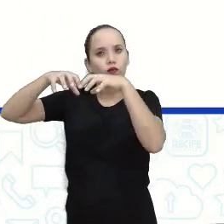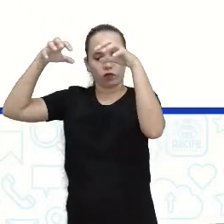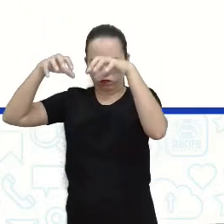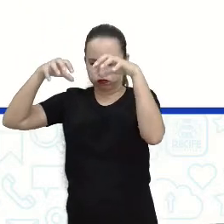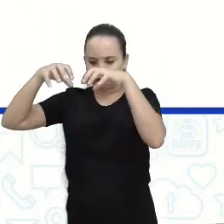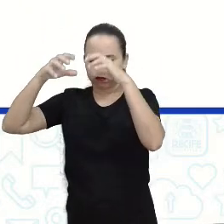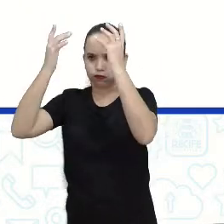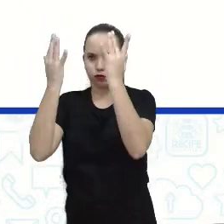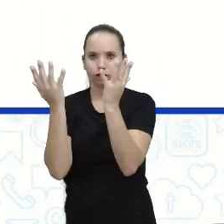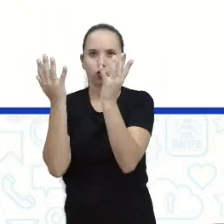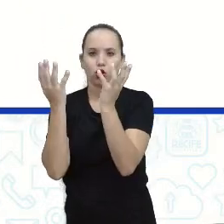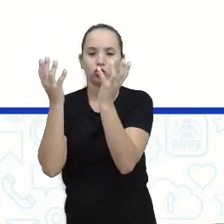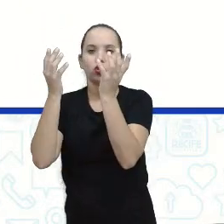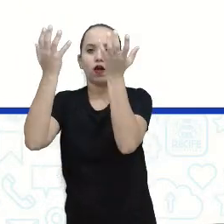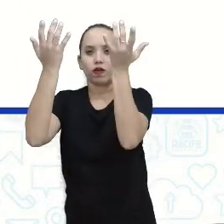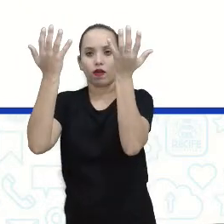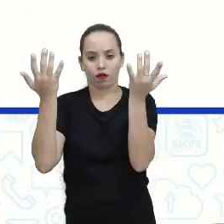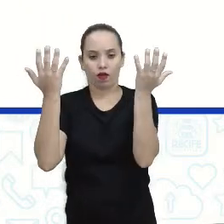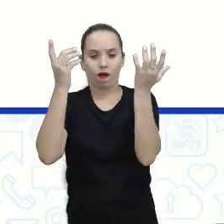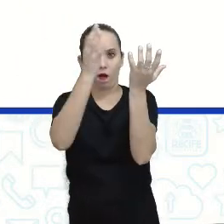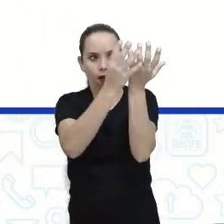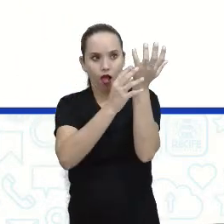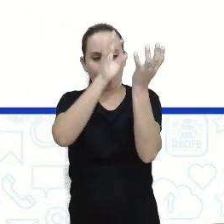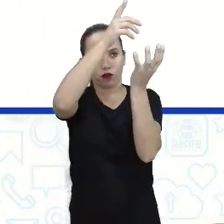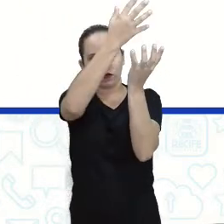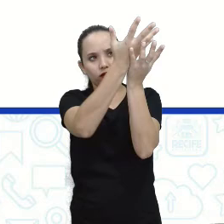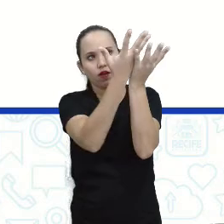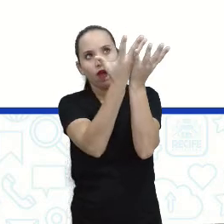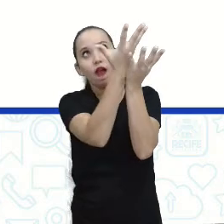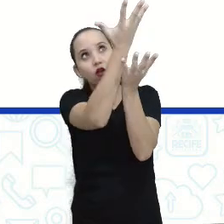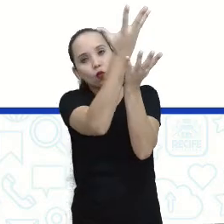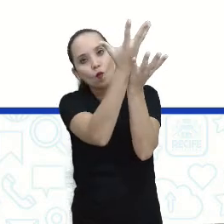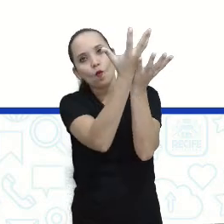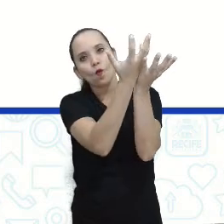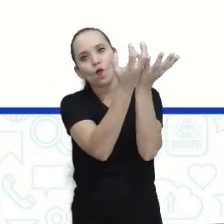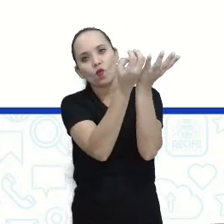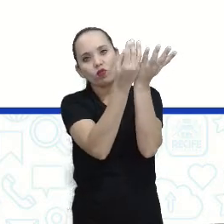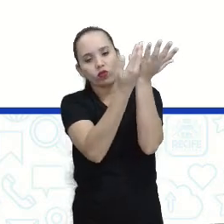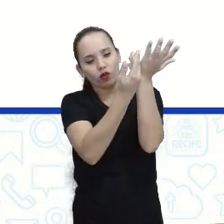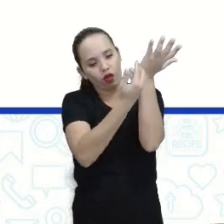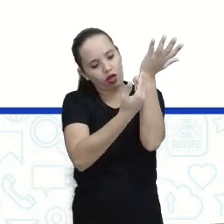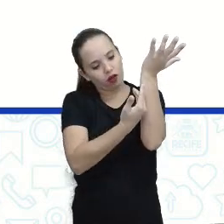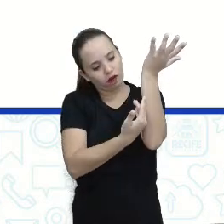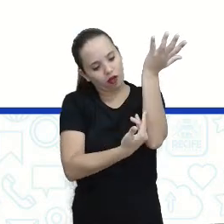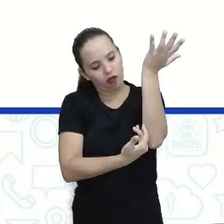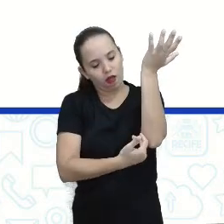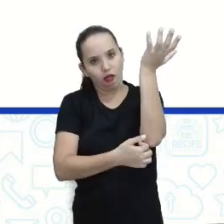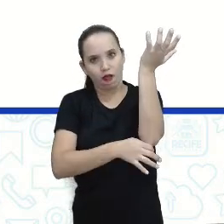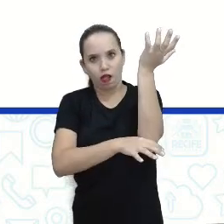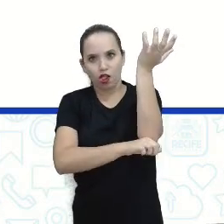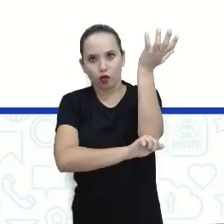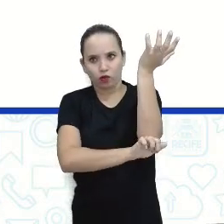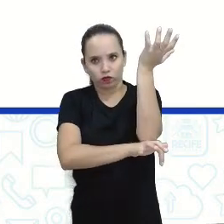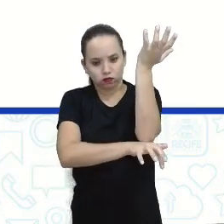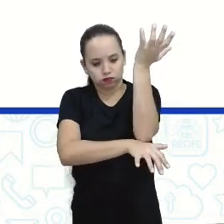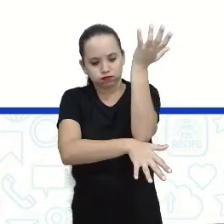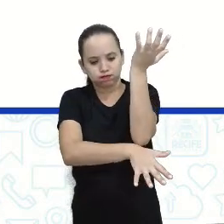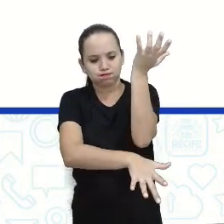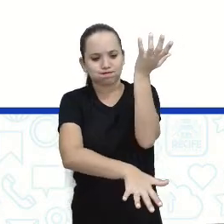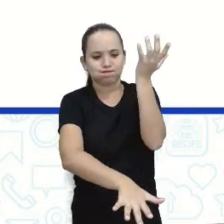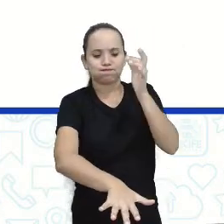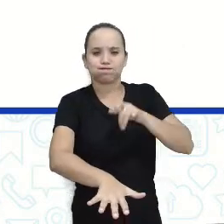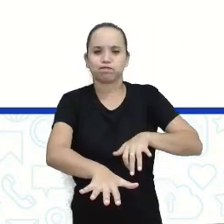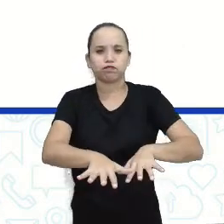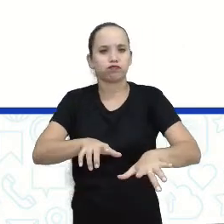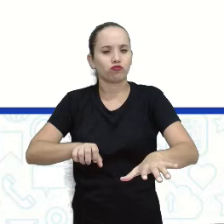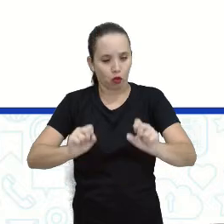Chuva, né? E aí, essa água, quando cai no solo, vai infiltrar no solo natural, tá tudo certo.